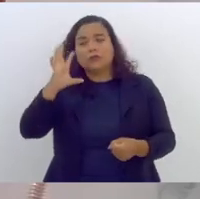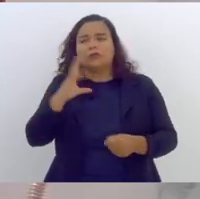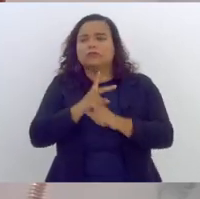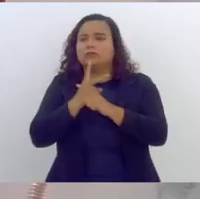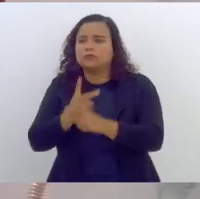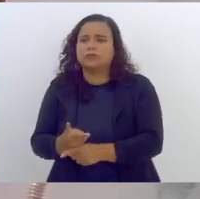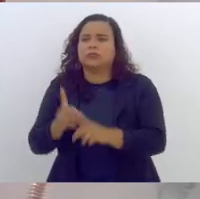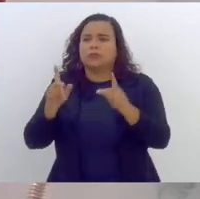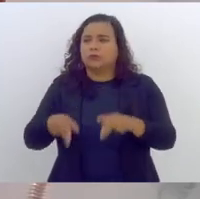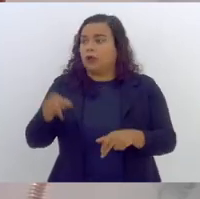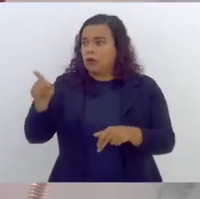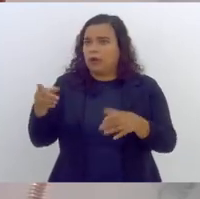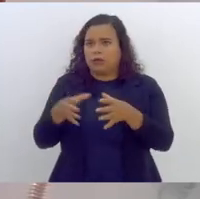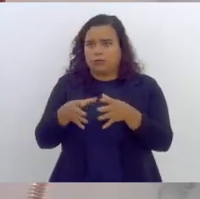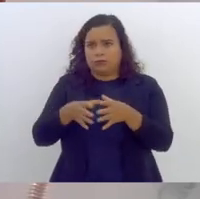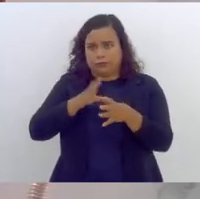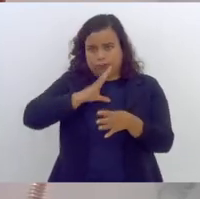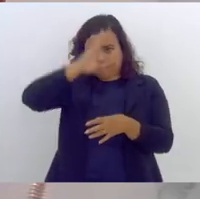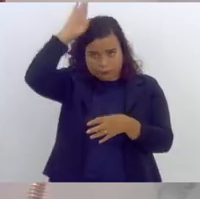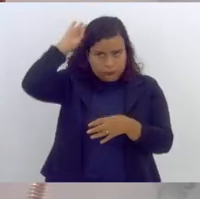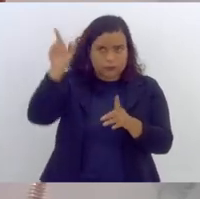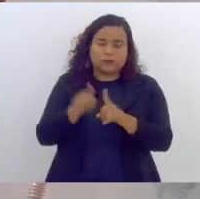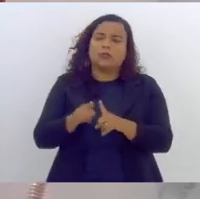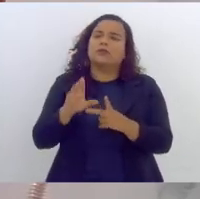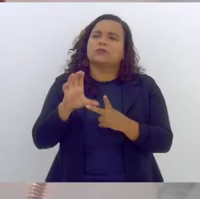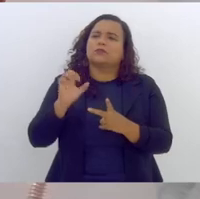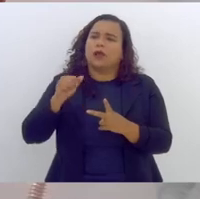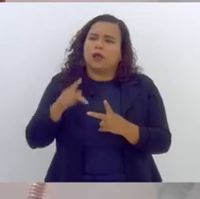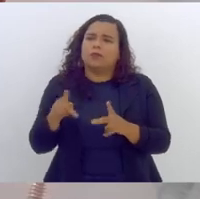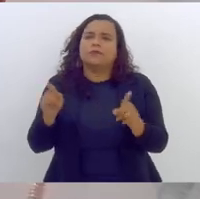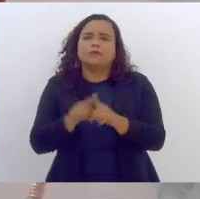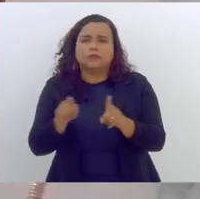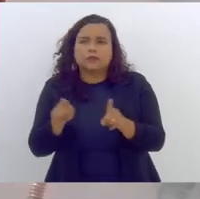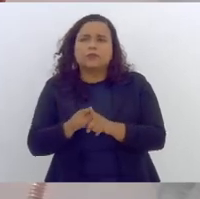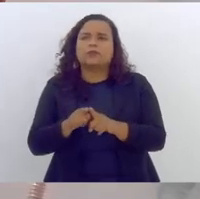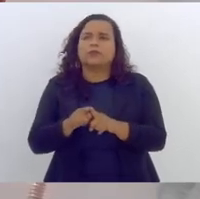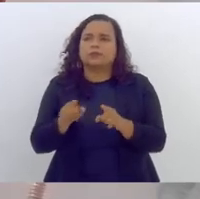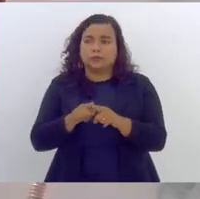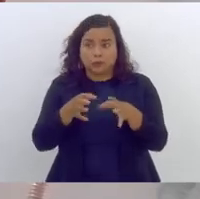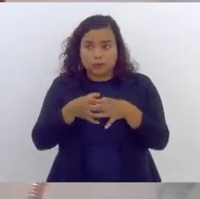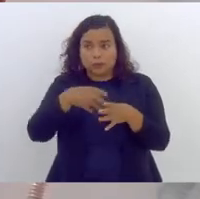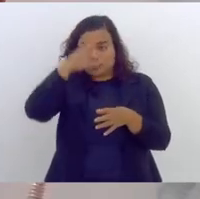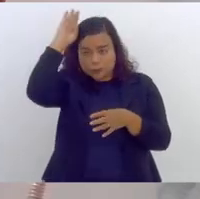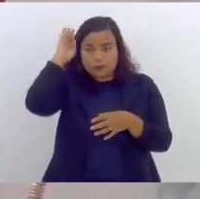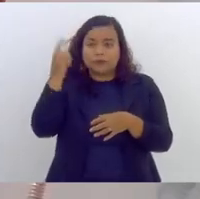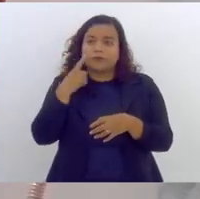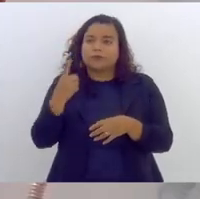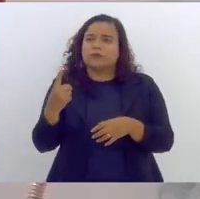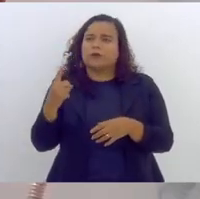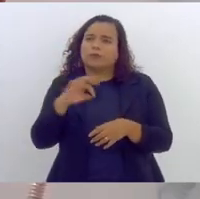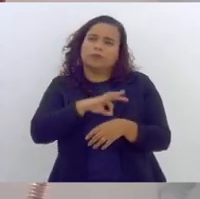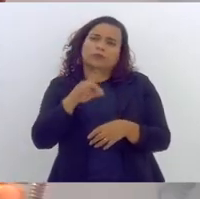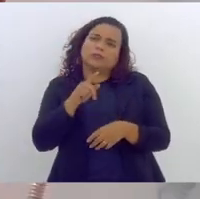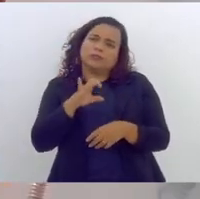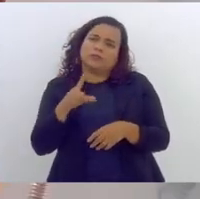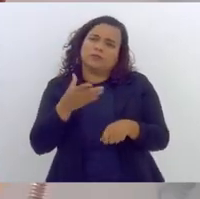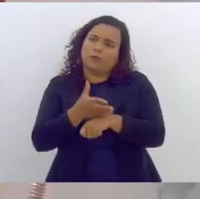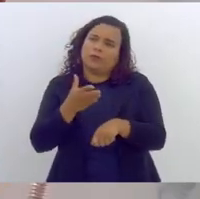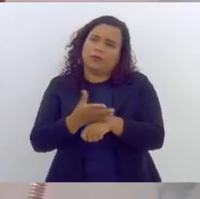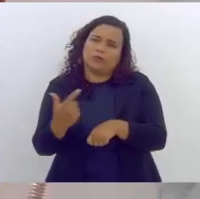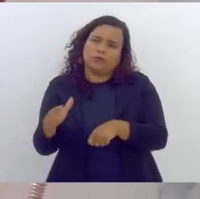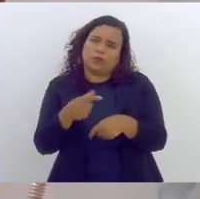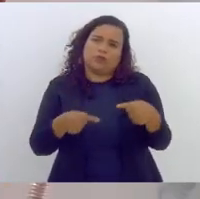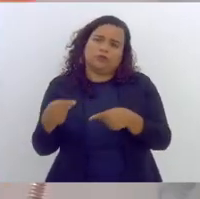tá fazendo o corpo de bombeiros como tá fazendo a SEAP Como o próprio corpo de bombeiros é que a polícia civil não participa das discussões conjuntas